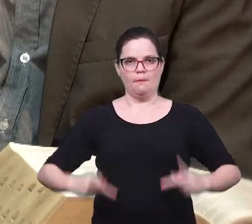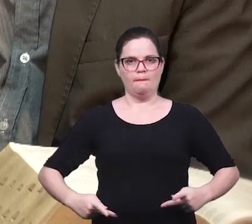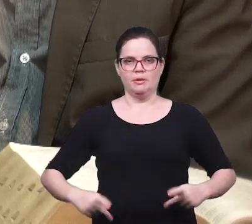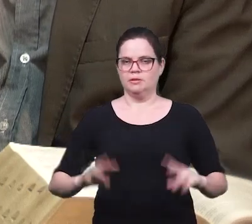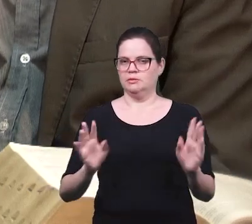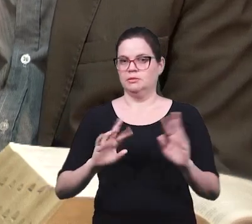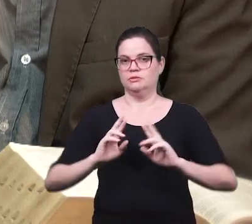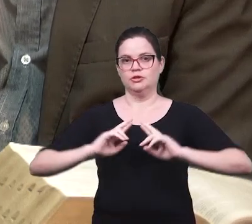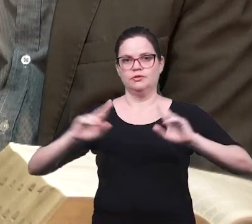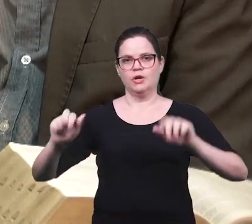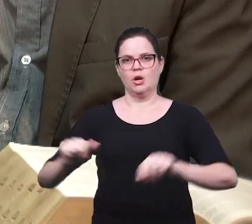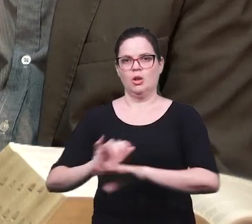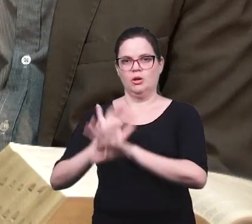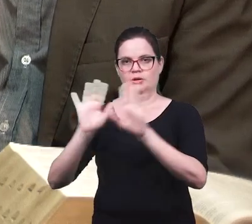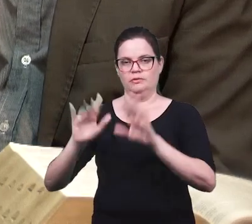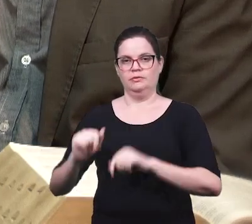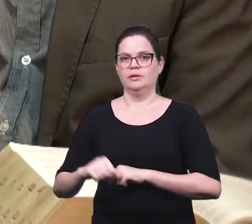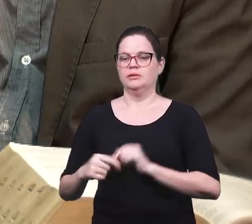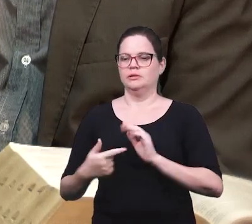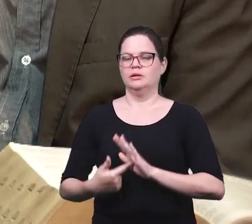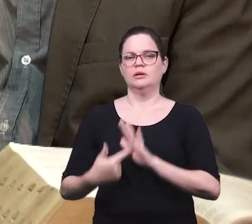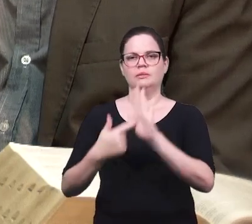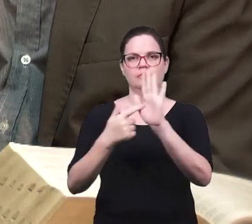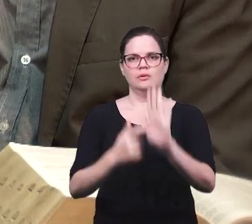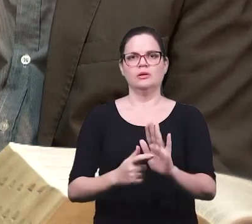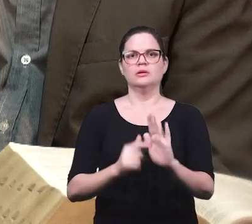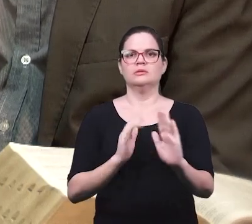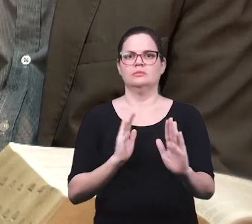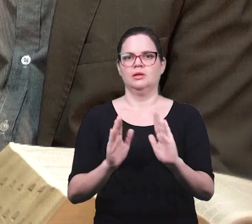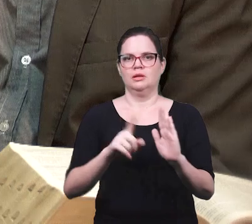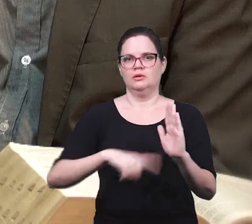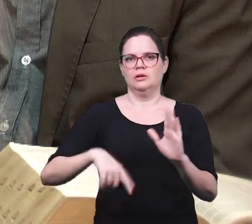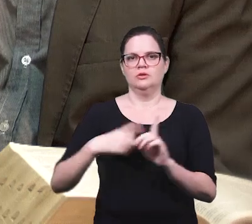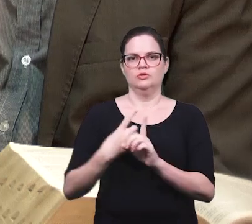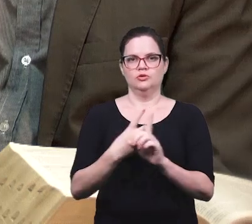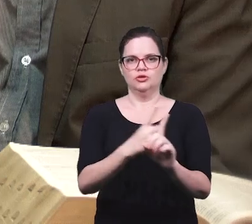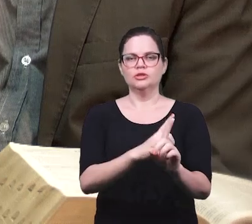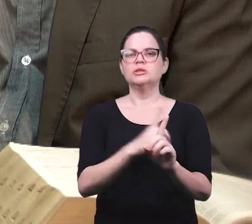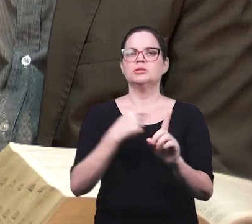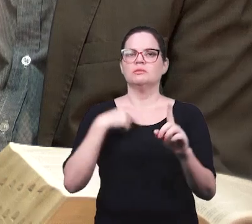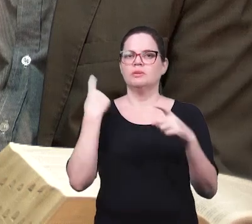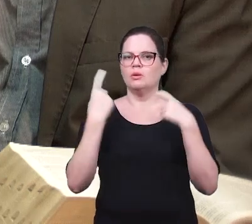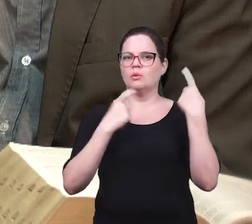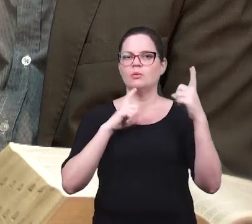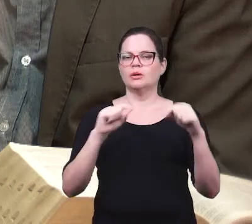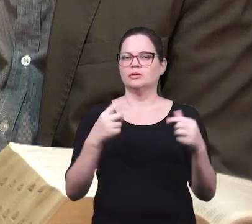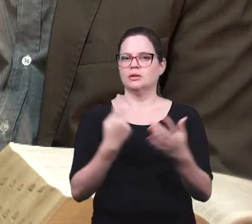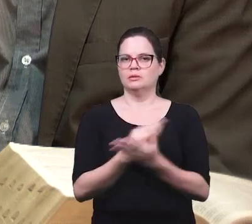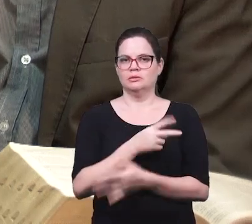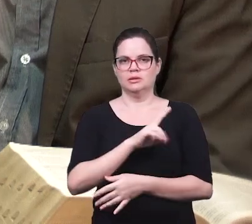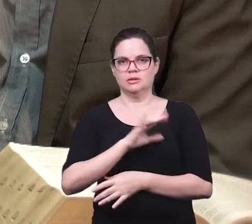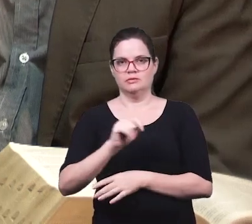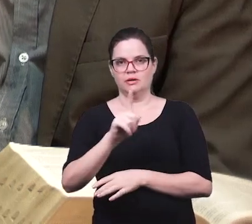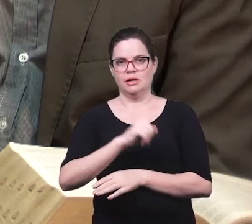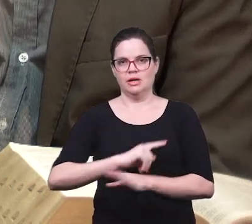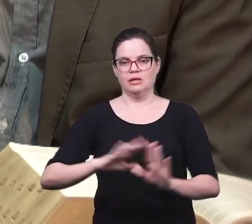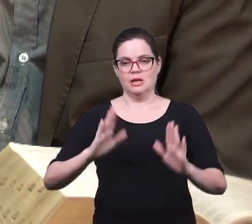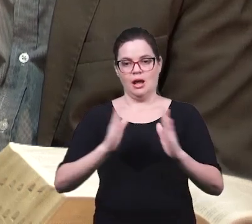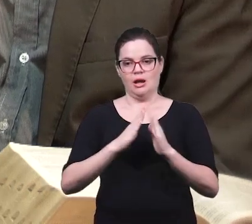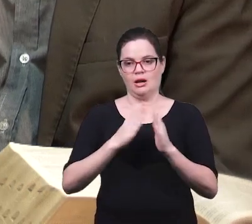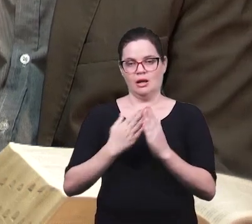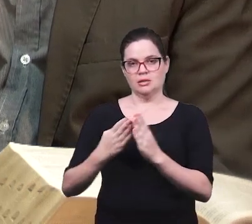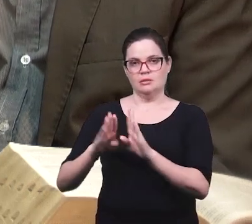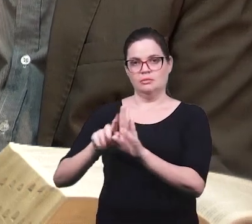apresenta então aos discípulos que estavam em um momento de aflição, preocupados com o que aconteceria. A palavra ela menciona que as portas